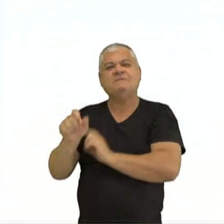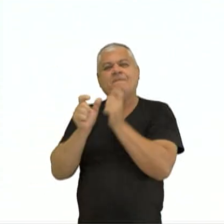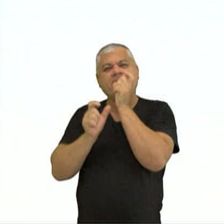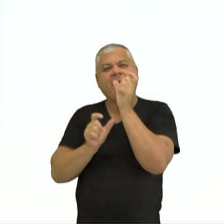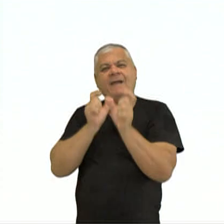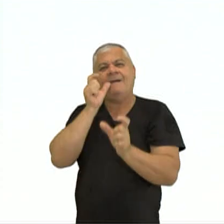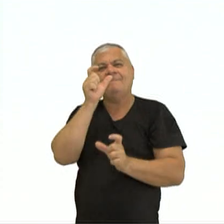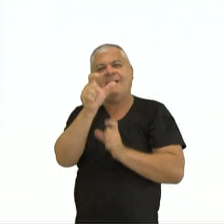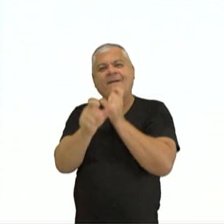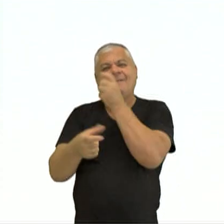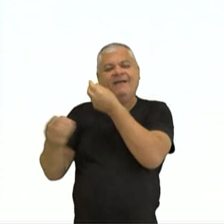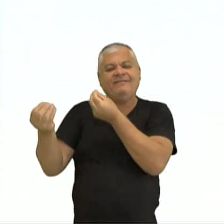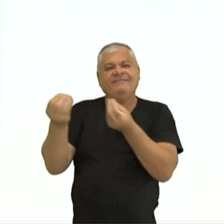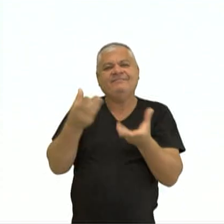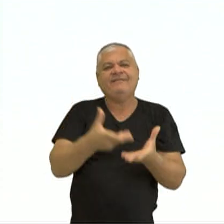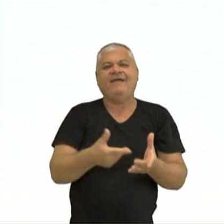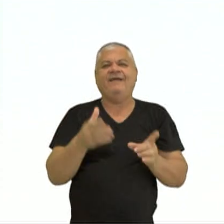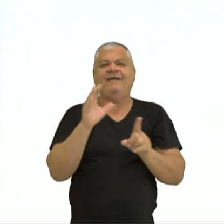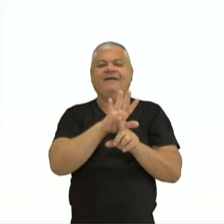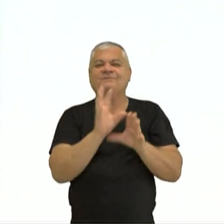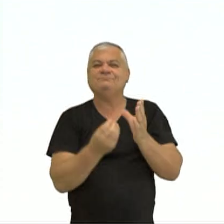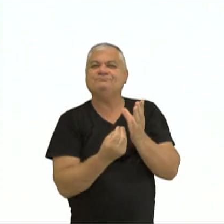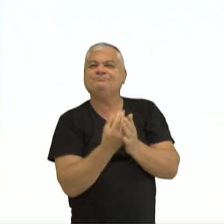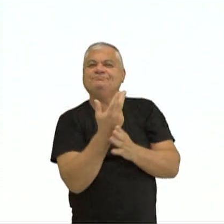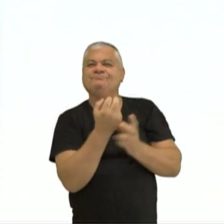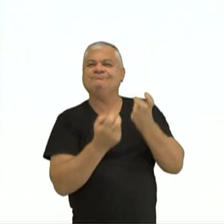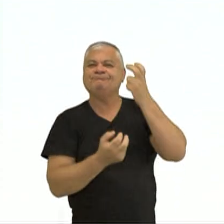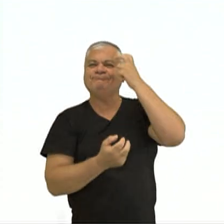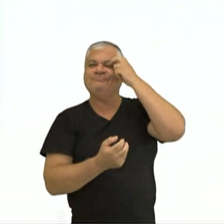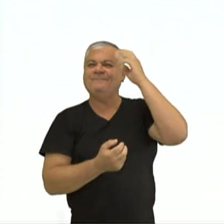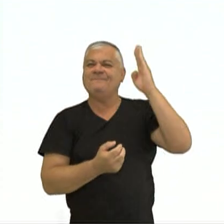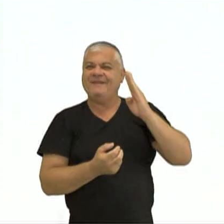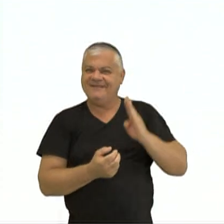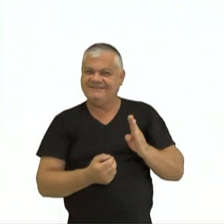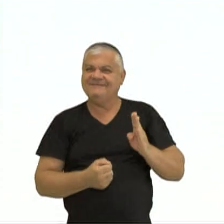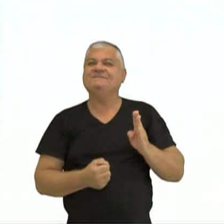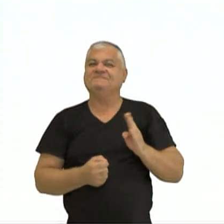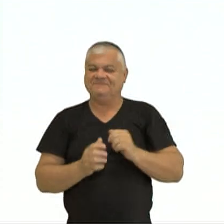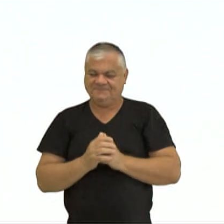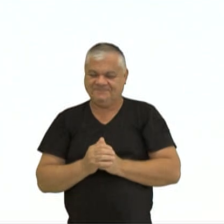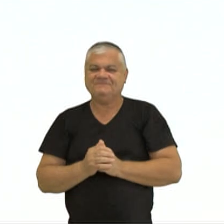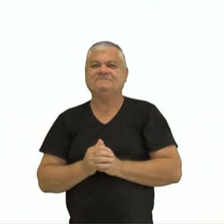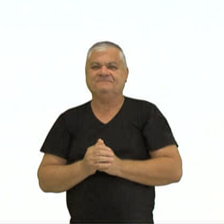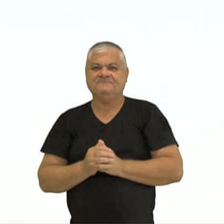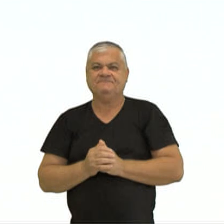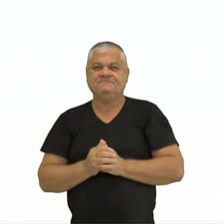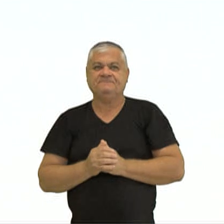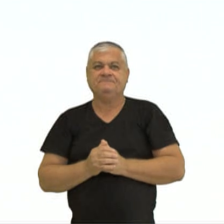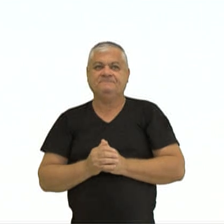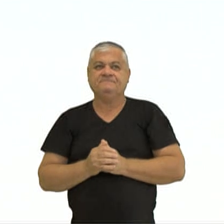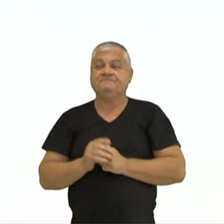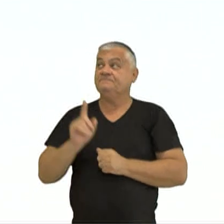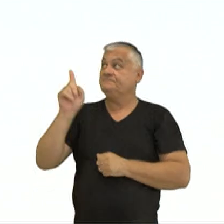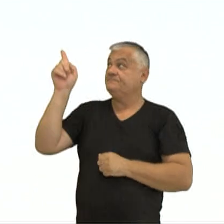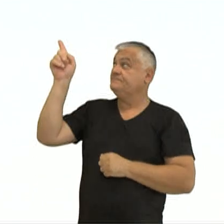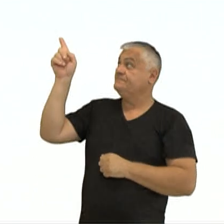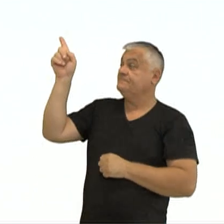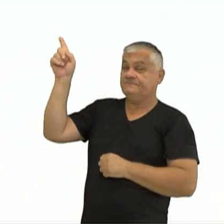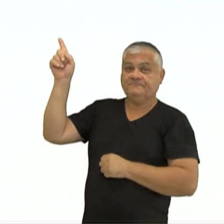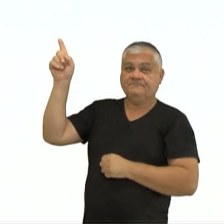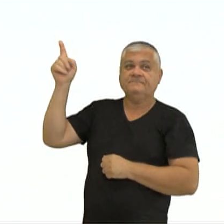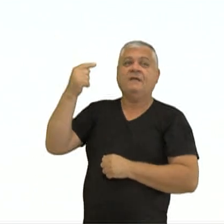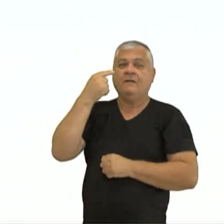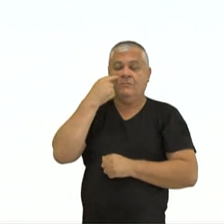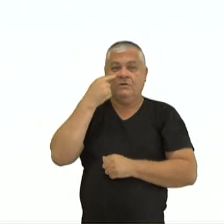faladas são influências desses povos africanos que foram trazidos, escravizados para o Brasil. E aqui, então, se